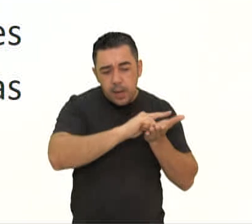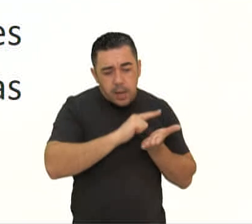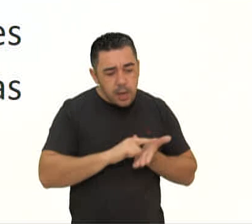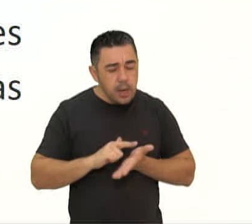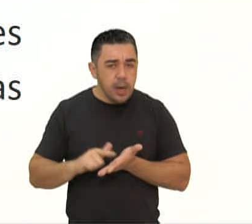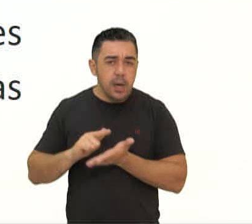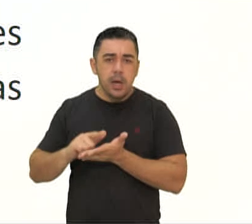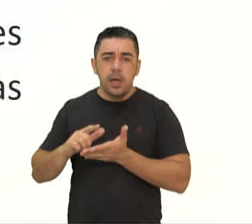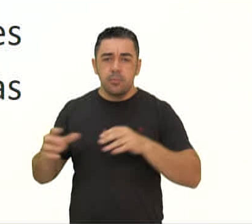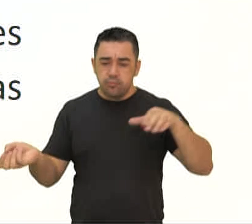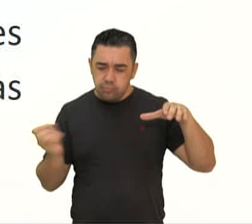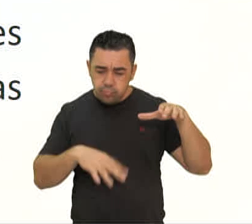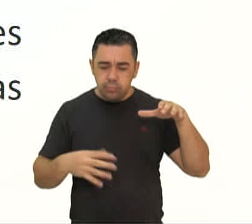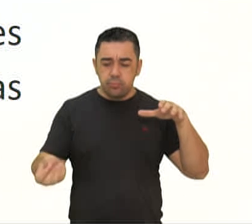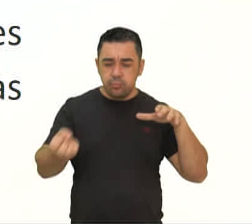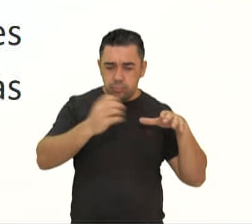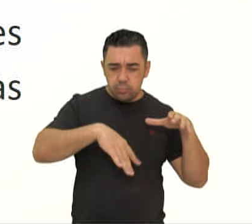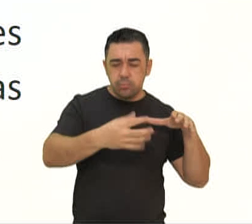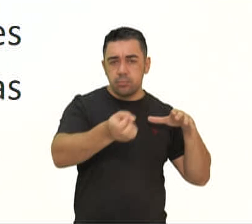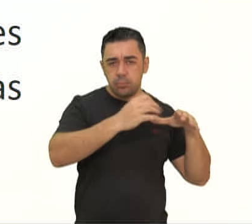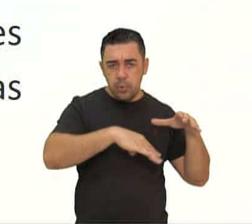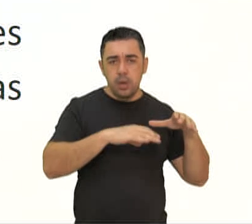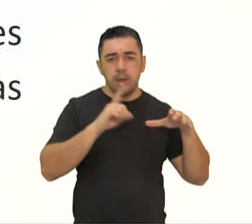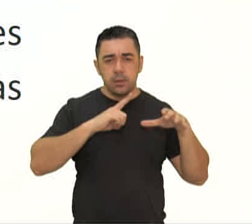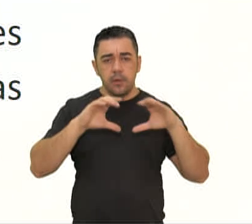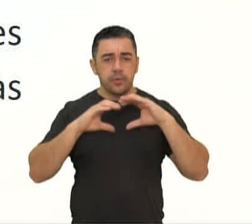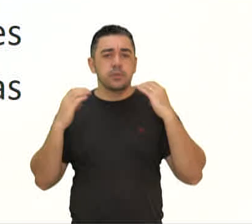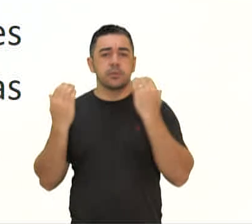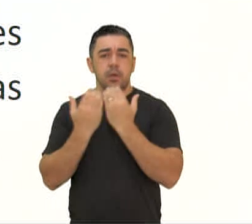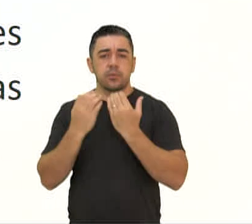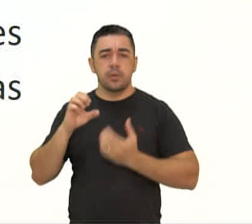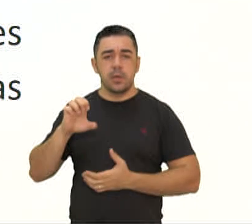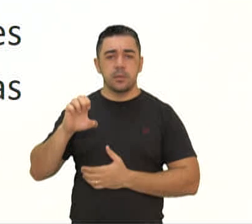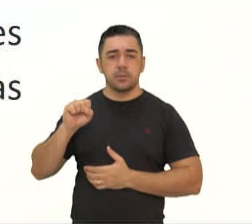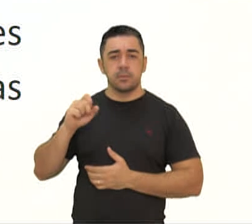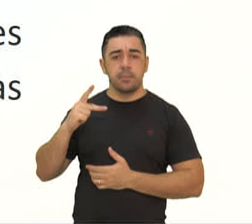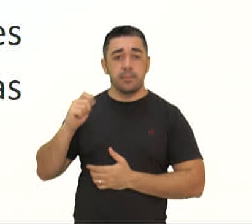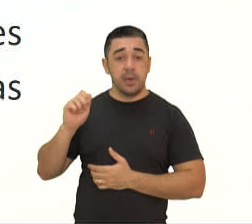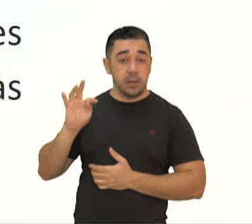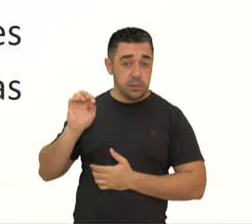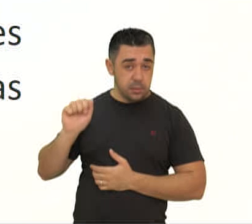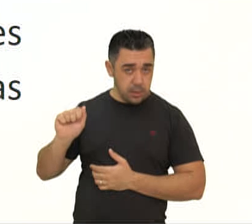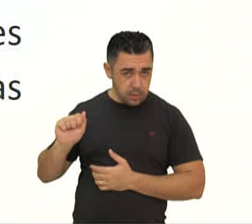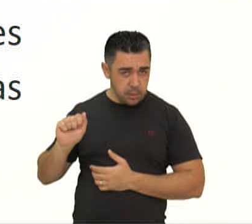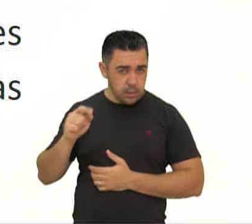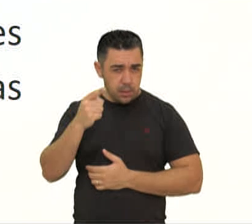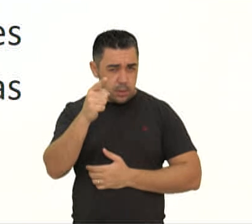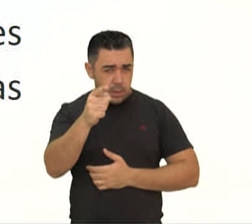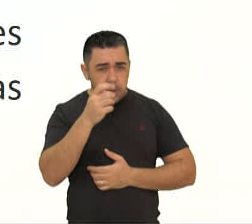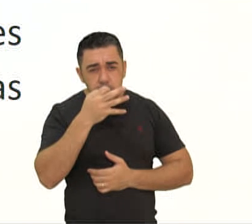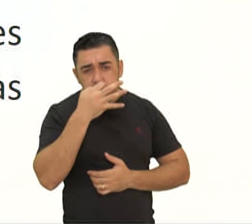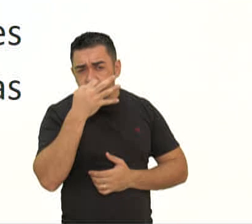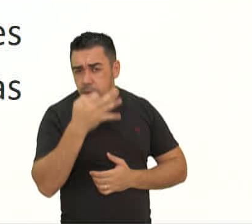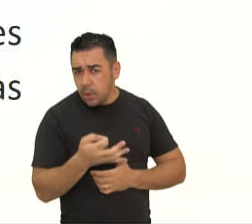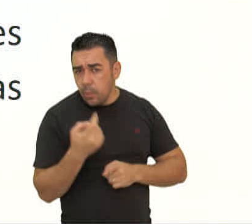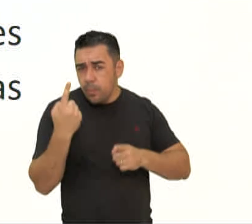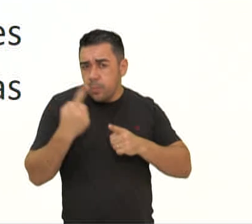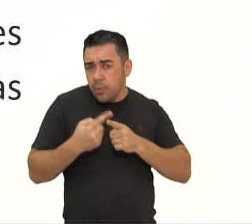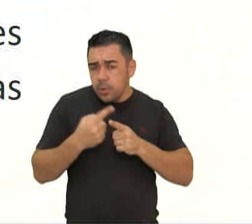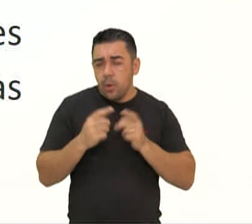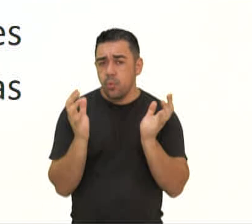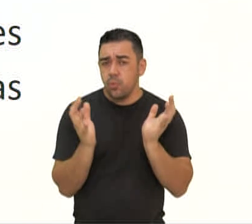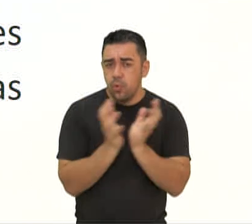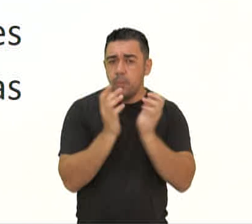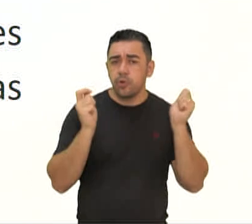nas arquibancadas do estádio Spartak, em Moscou. Em sua opinião, por que a ação dos